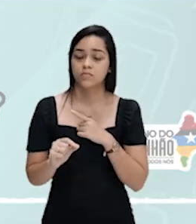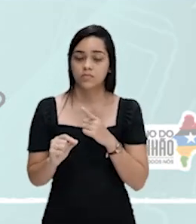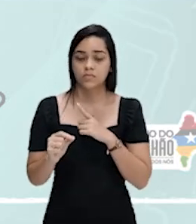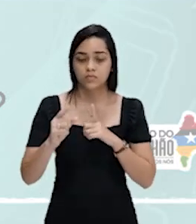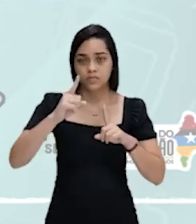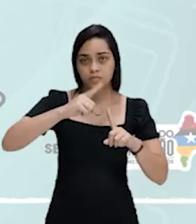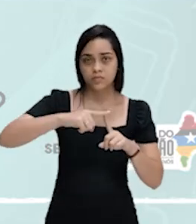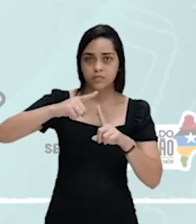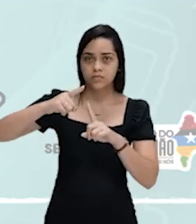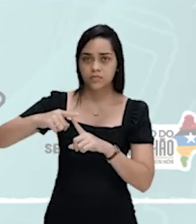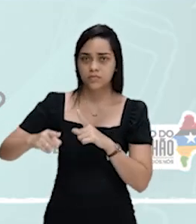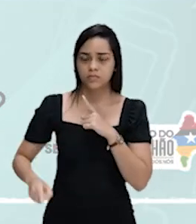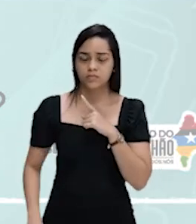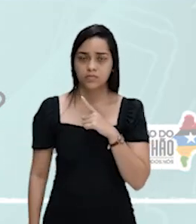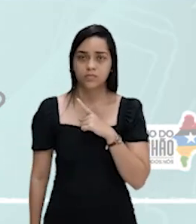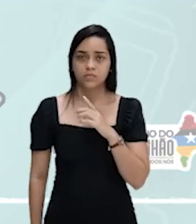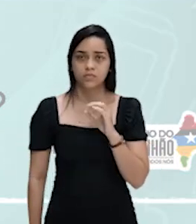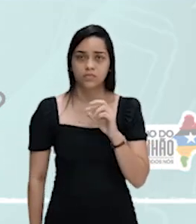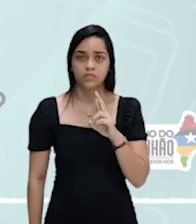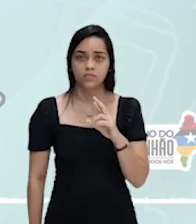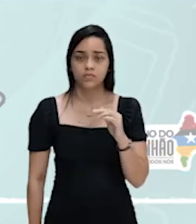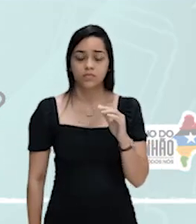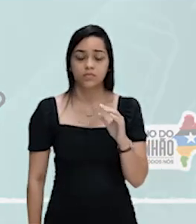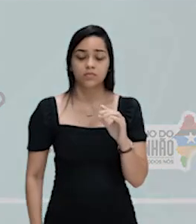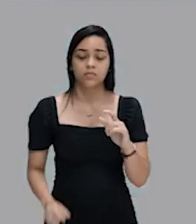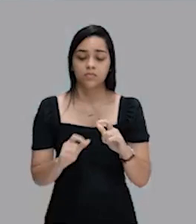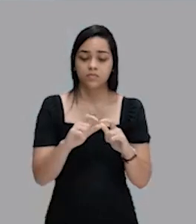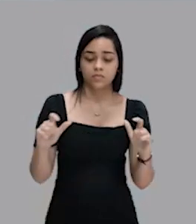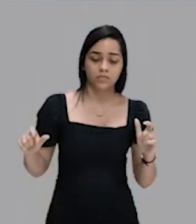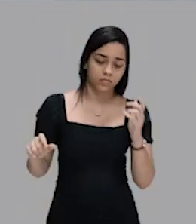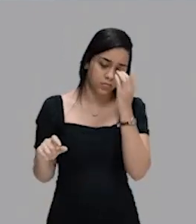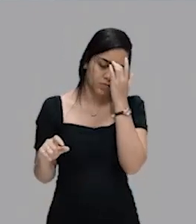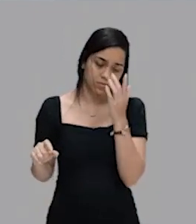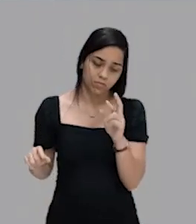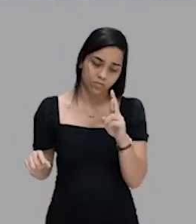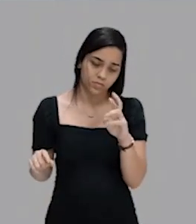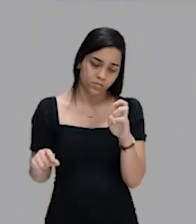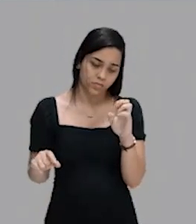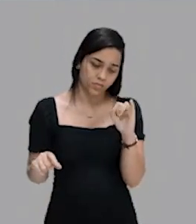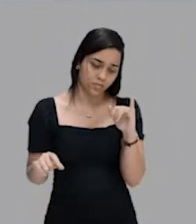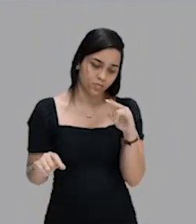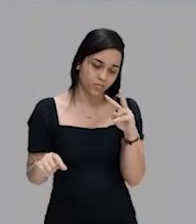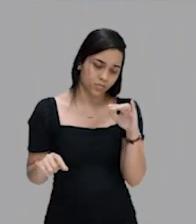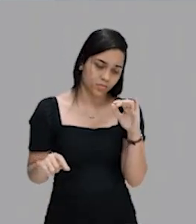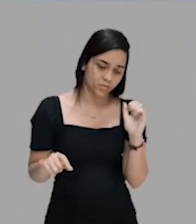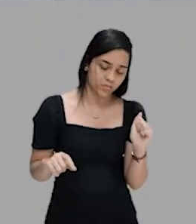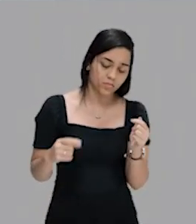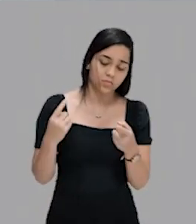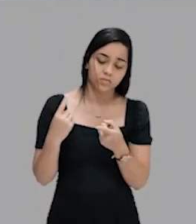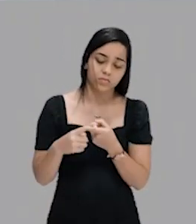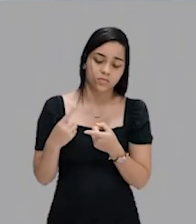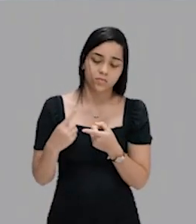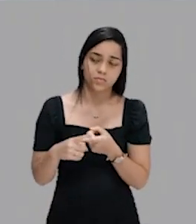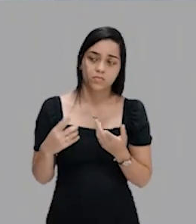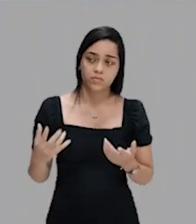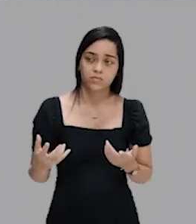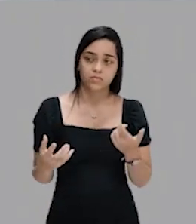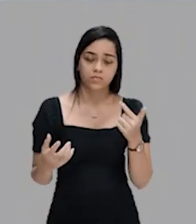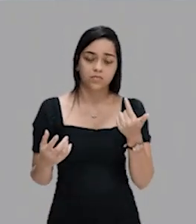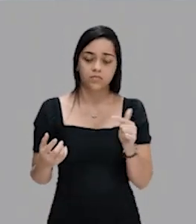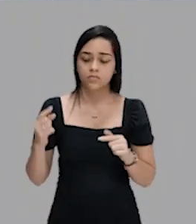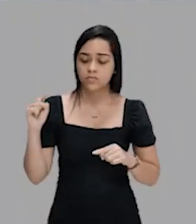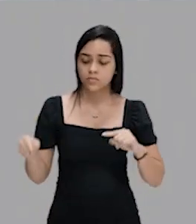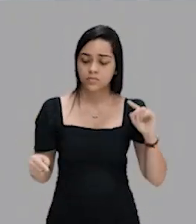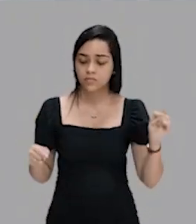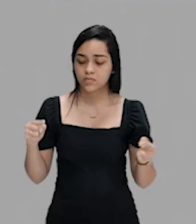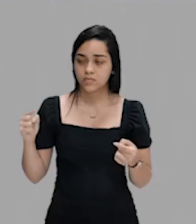a classificação desta oração ela é explicativo restritiva fácil demais ela é restritiva porque não está entre